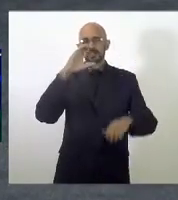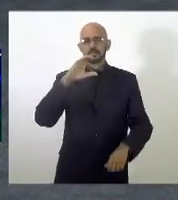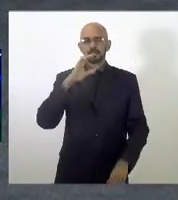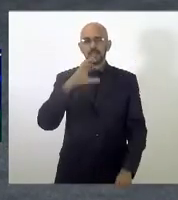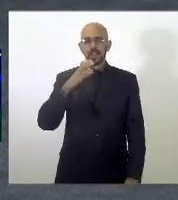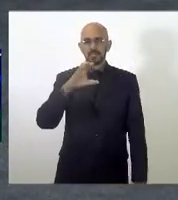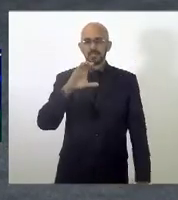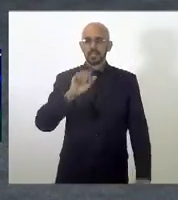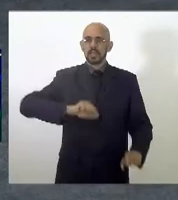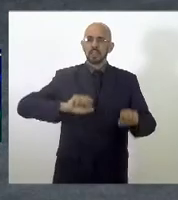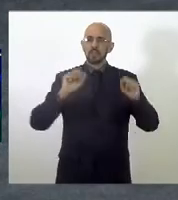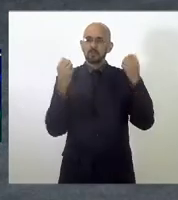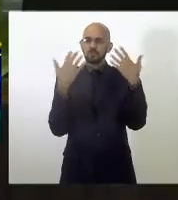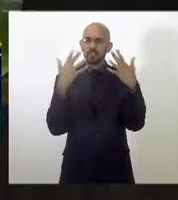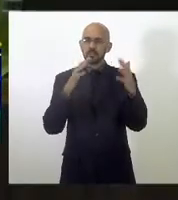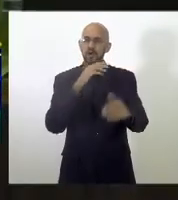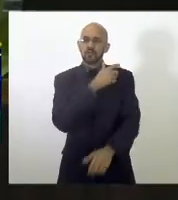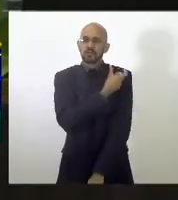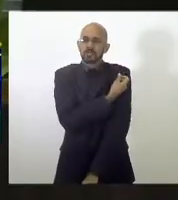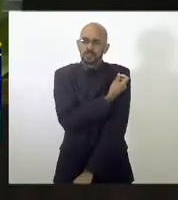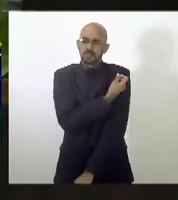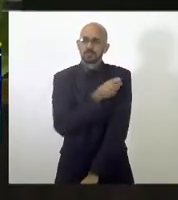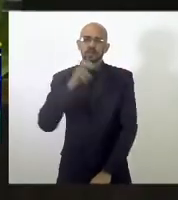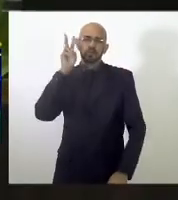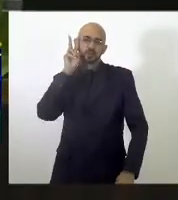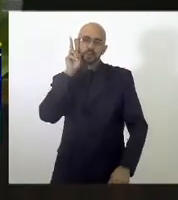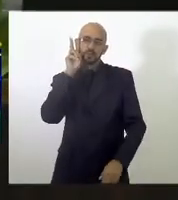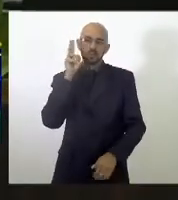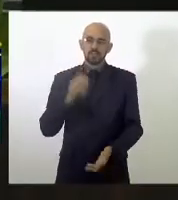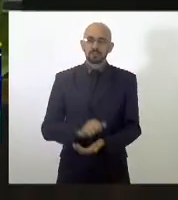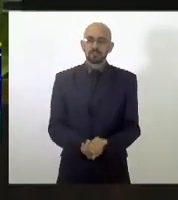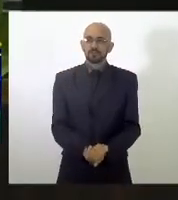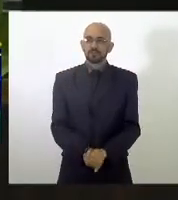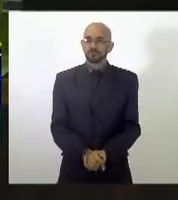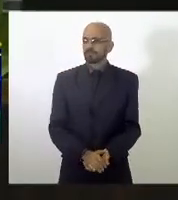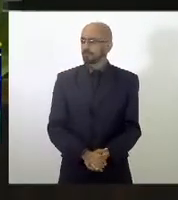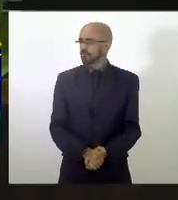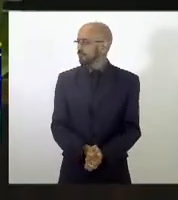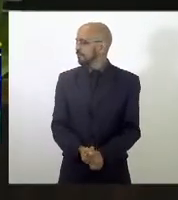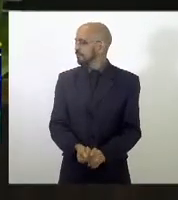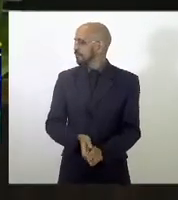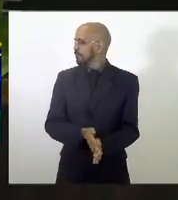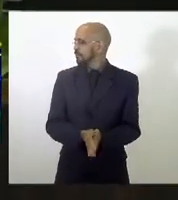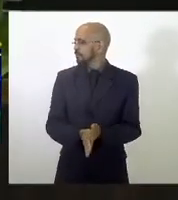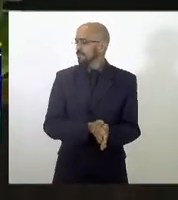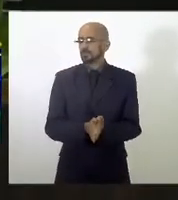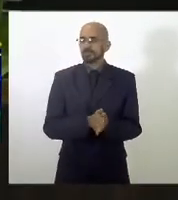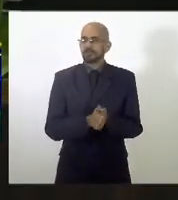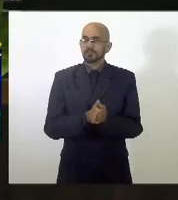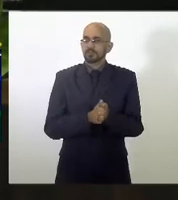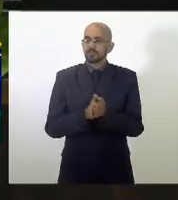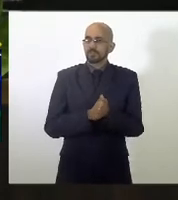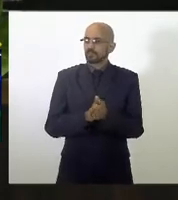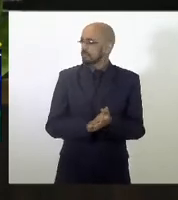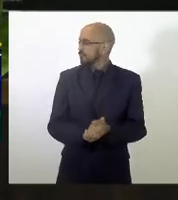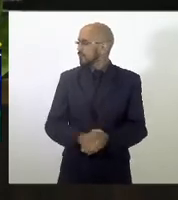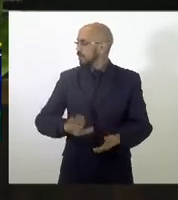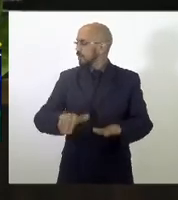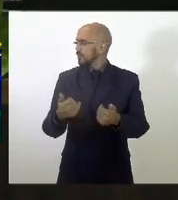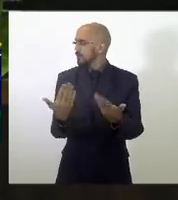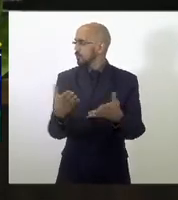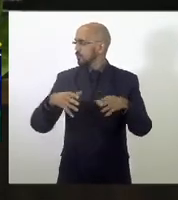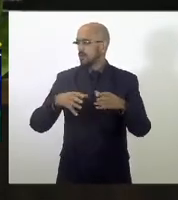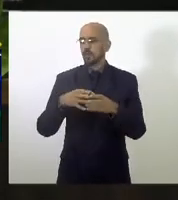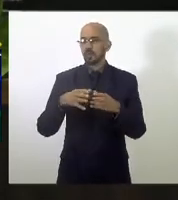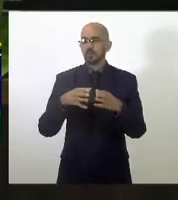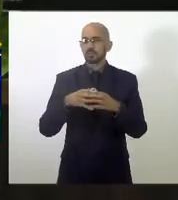estou ansiosa para quinta-feira. Ok. Pela Comissão de Combate às Discriminações, Preconceito de Raça, Cor,